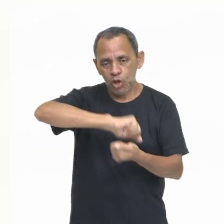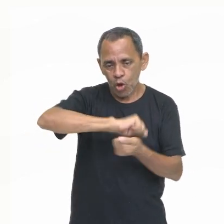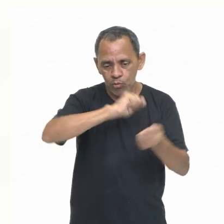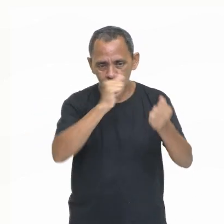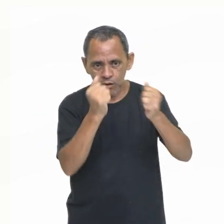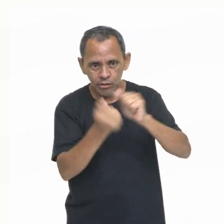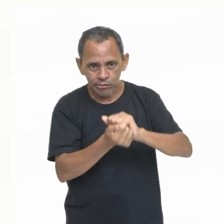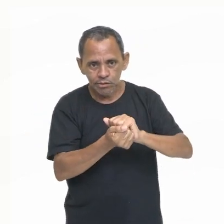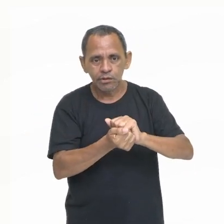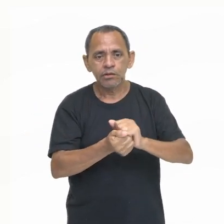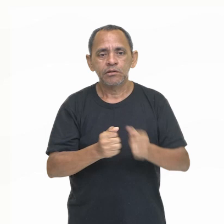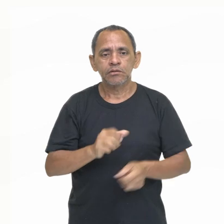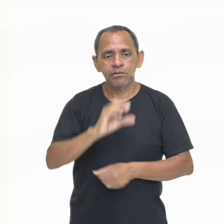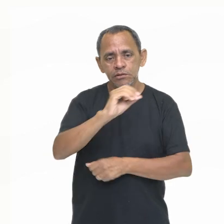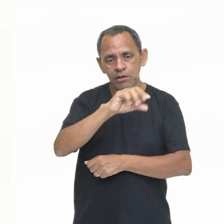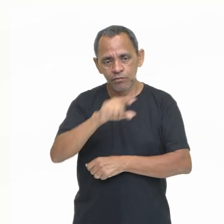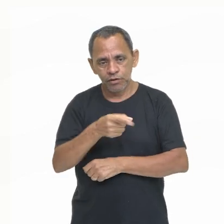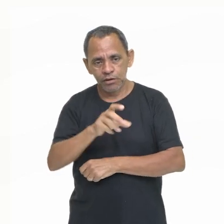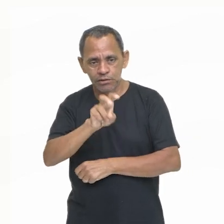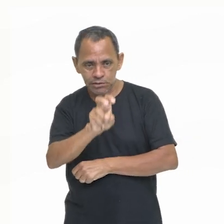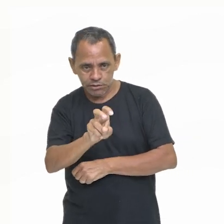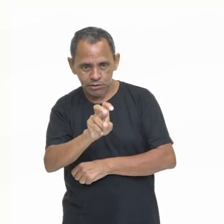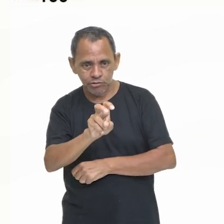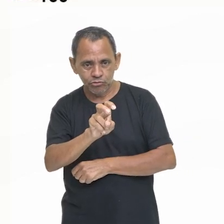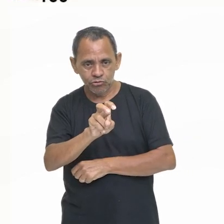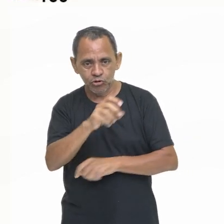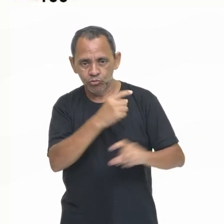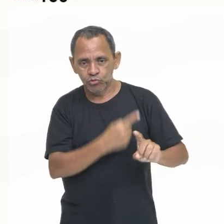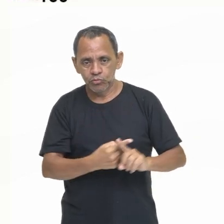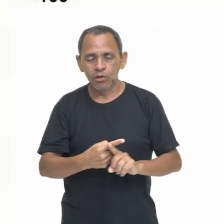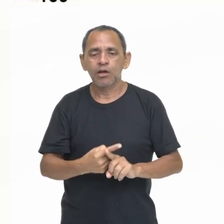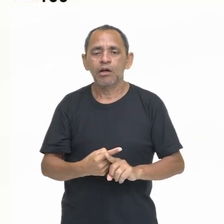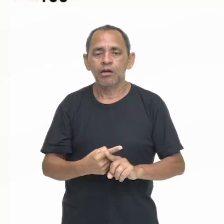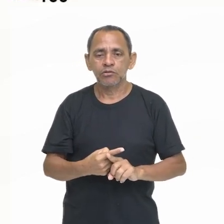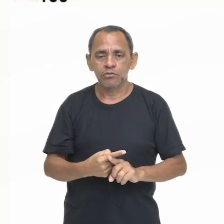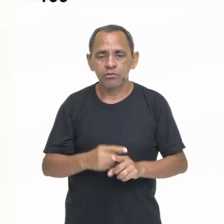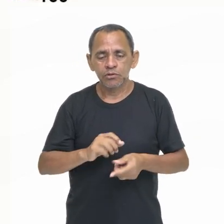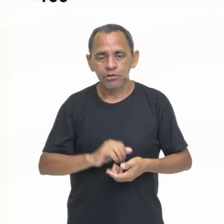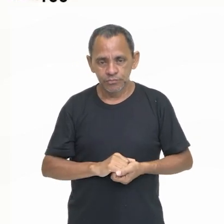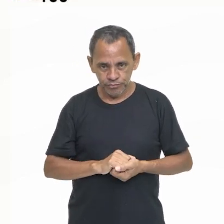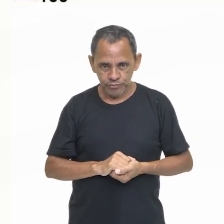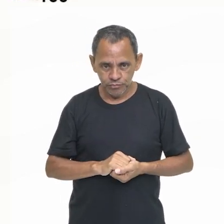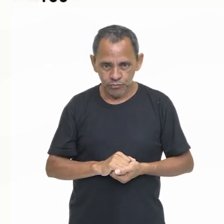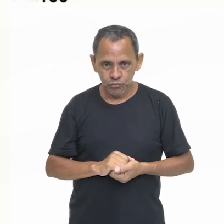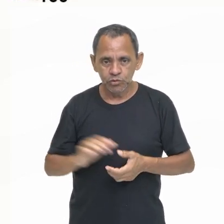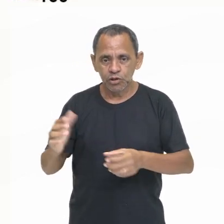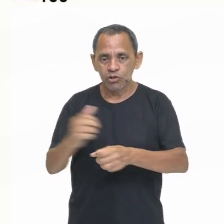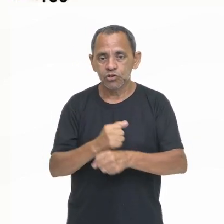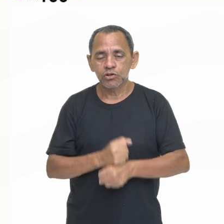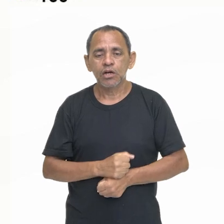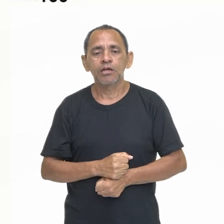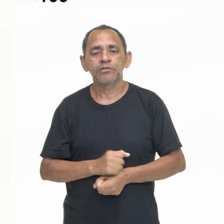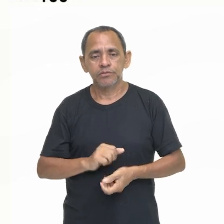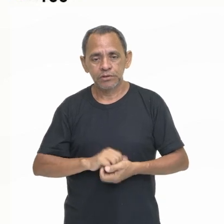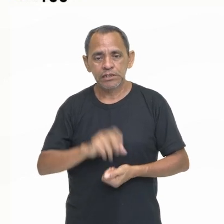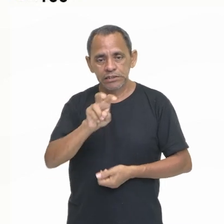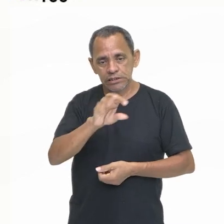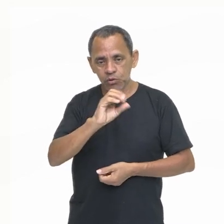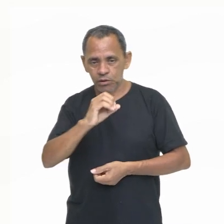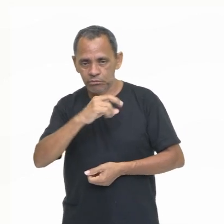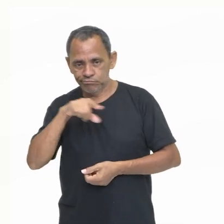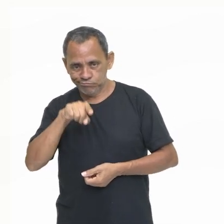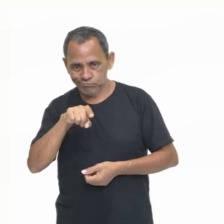metros quadrados. Ok? Seguindo, então, aqui o nosso esquema, né? Se a gente vai para a direita, a gente multiplica por